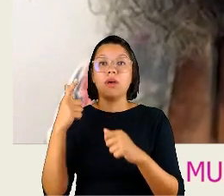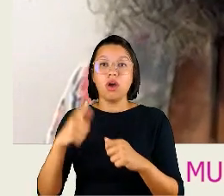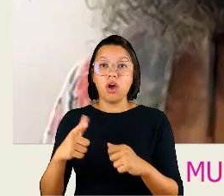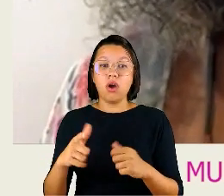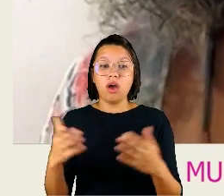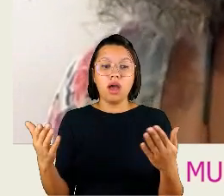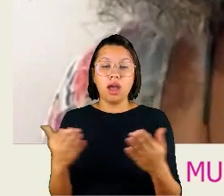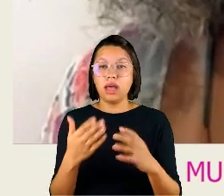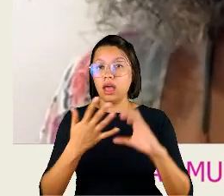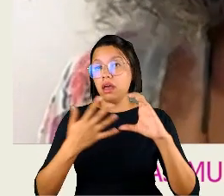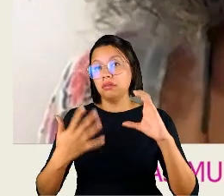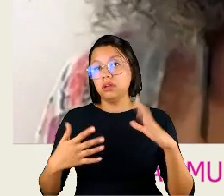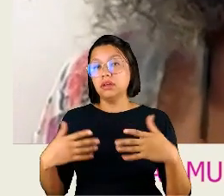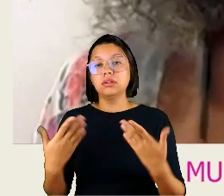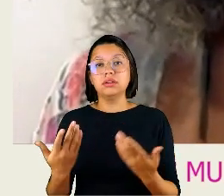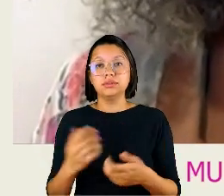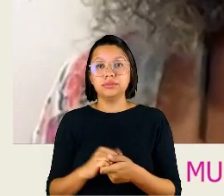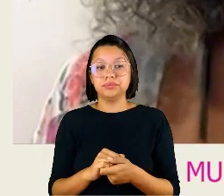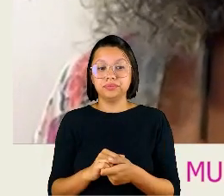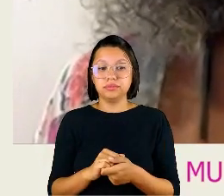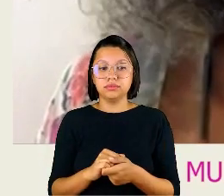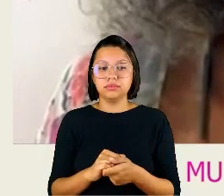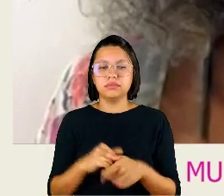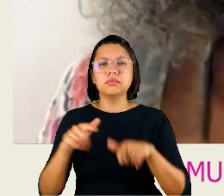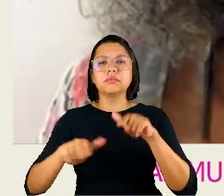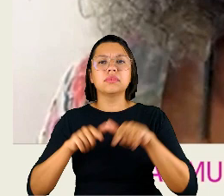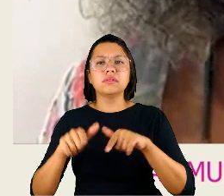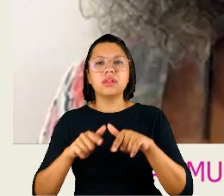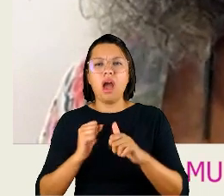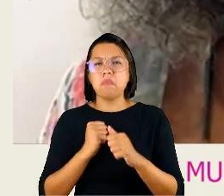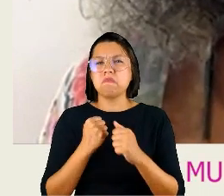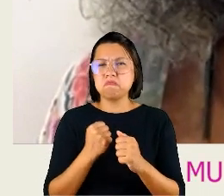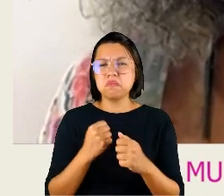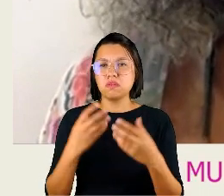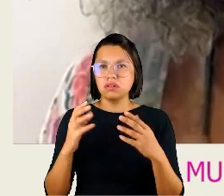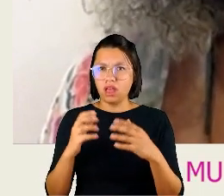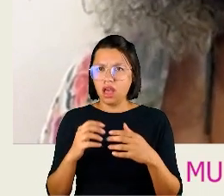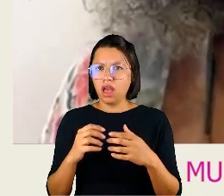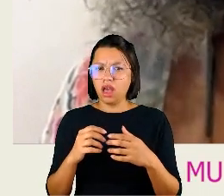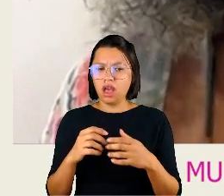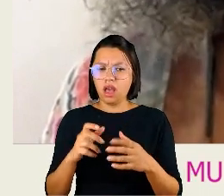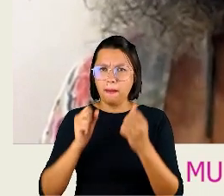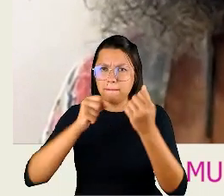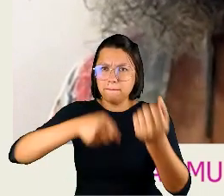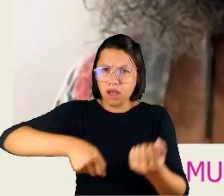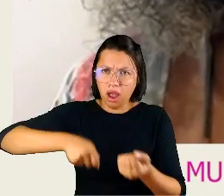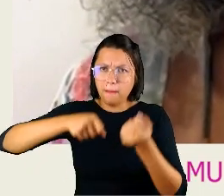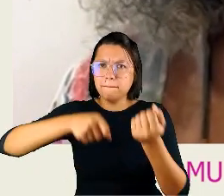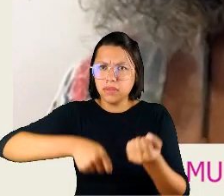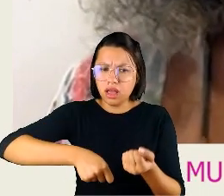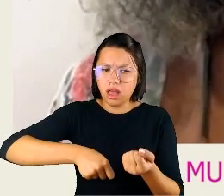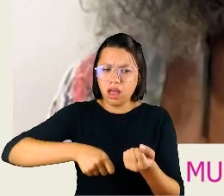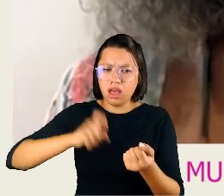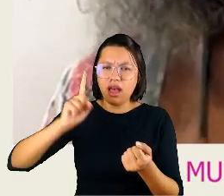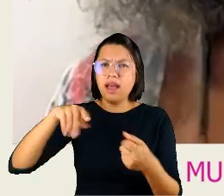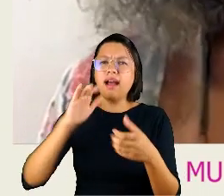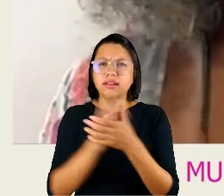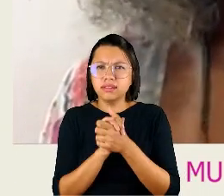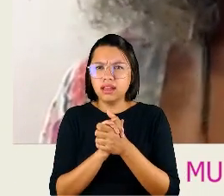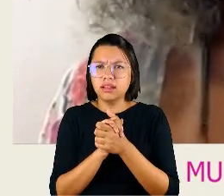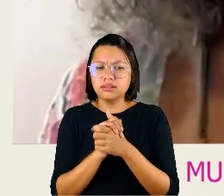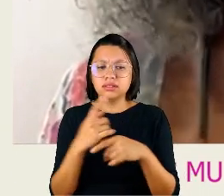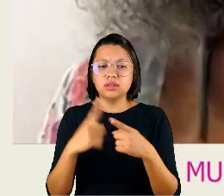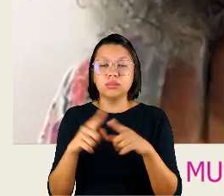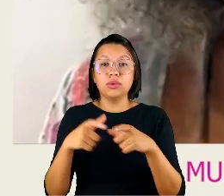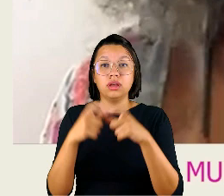esses estereótipos. Então, é assim: você trabalha pesado mesmo? A senhora pega na enxada? A senhora é casada? Porque a